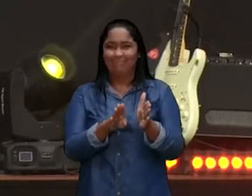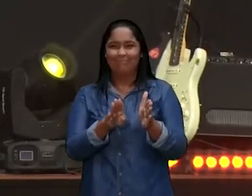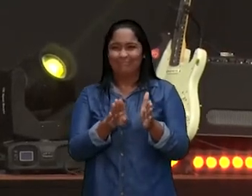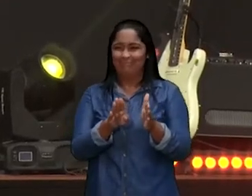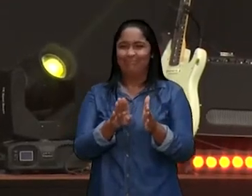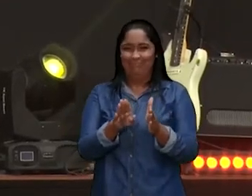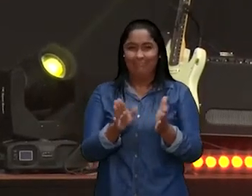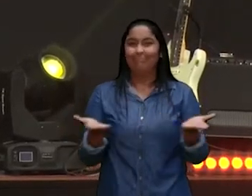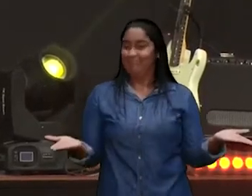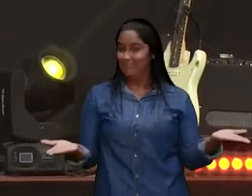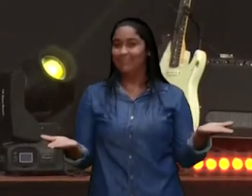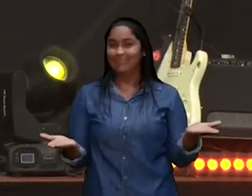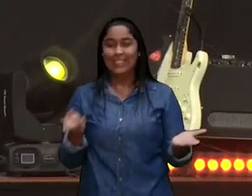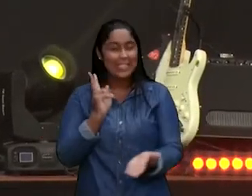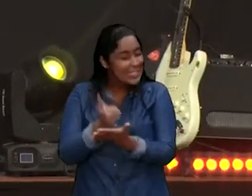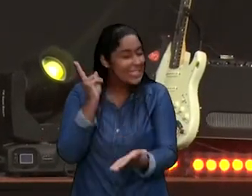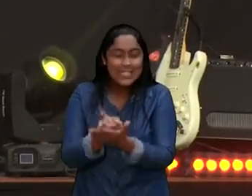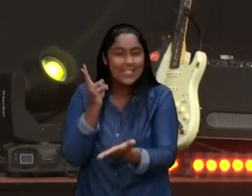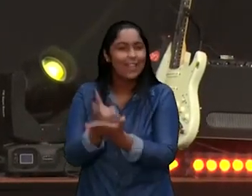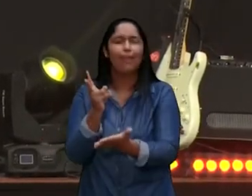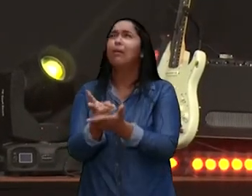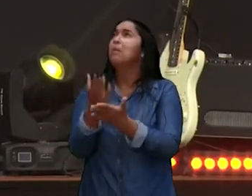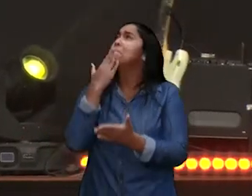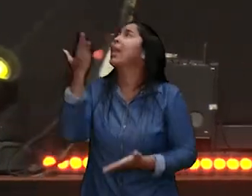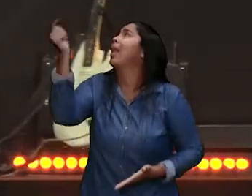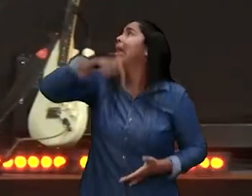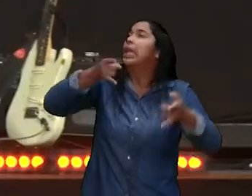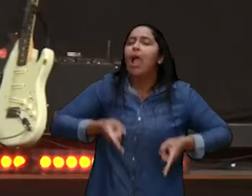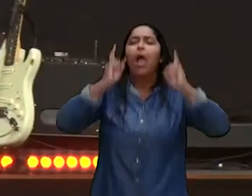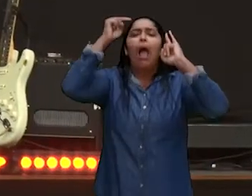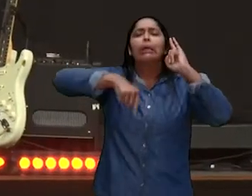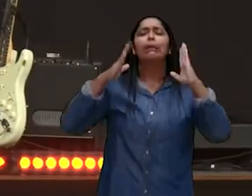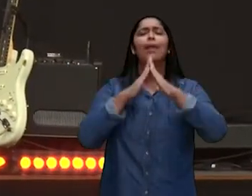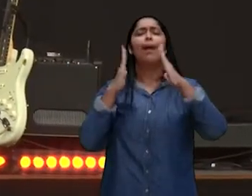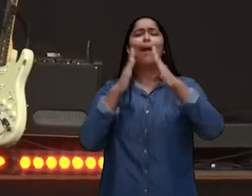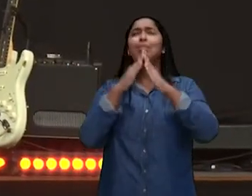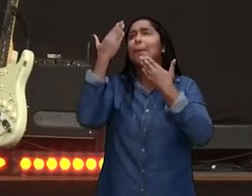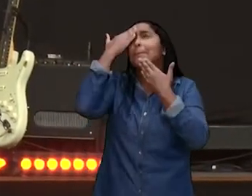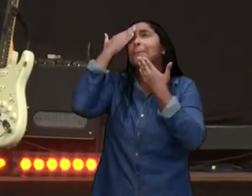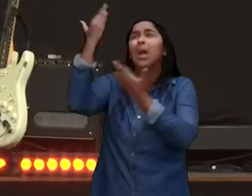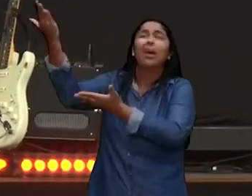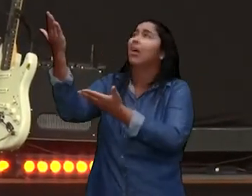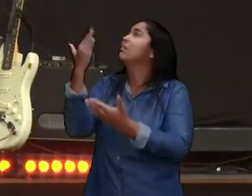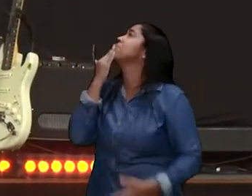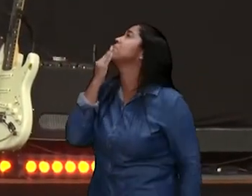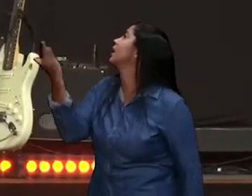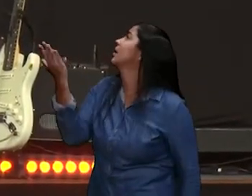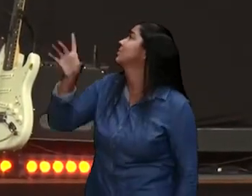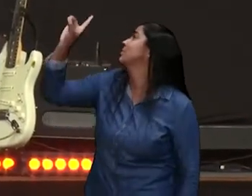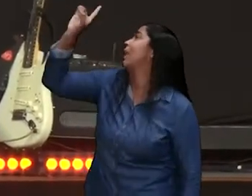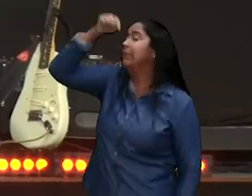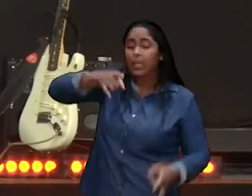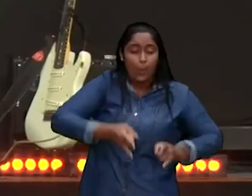Deus me desse prédio inteiro para ti é que esse frango inteiro se Curve diante do Senhor que esse